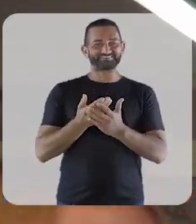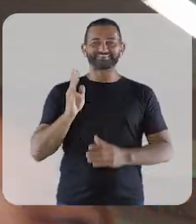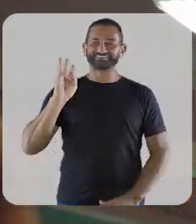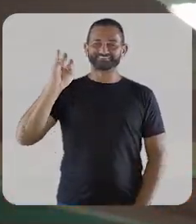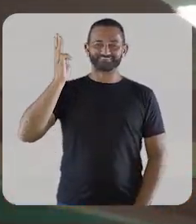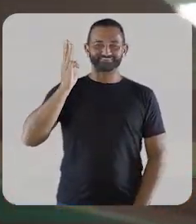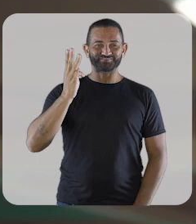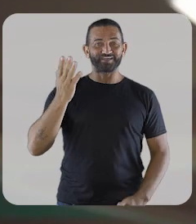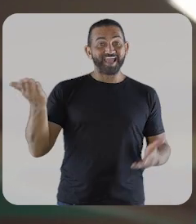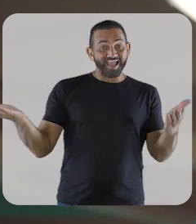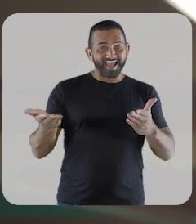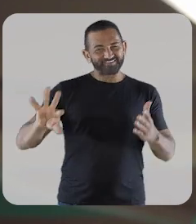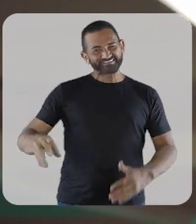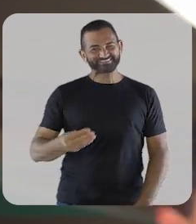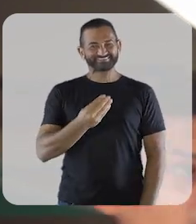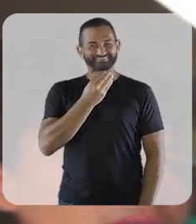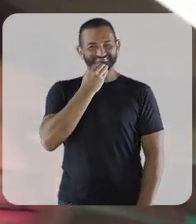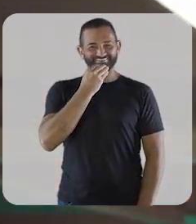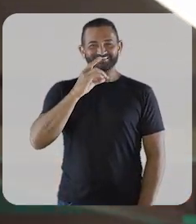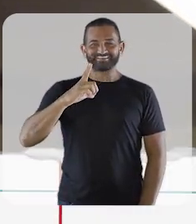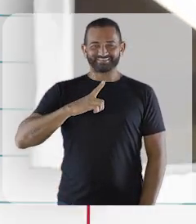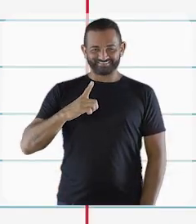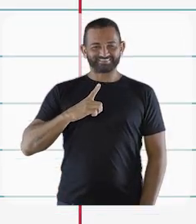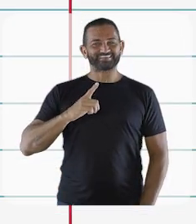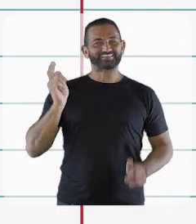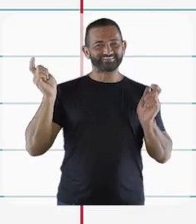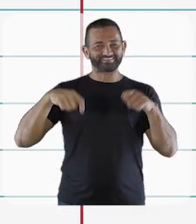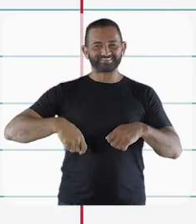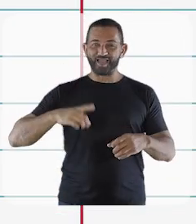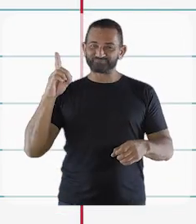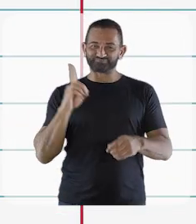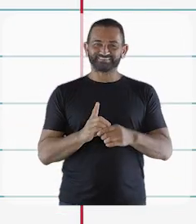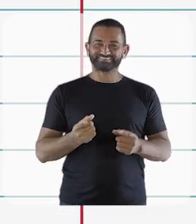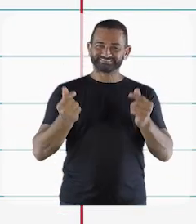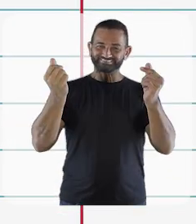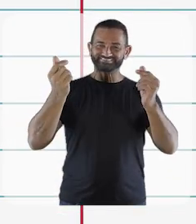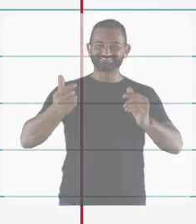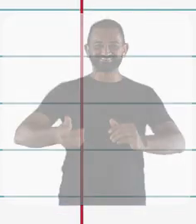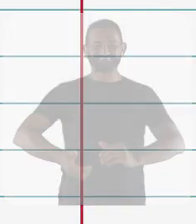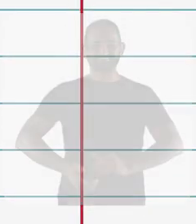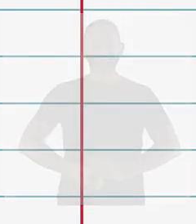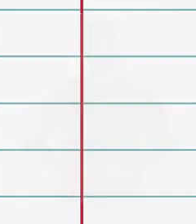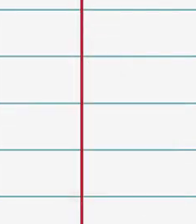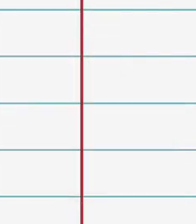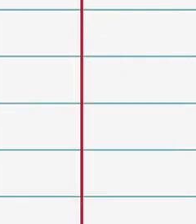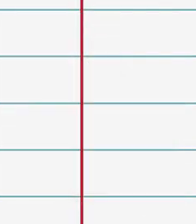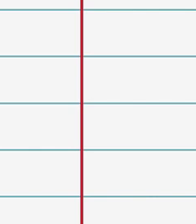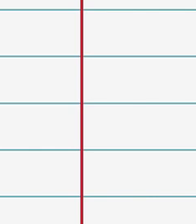Estudantes do Maranhão, chegou a sua vez de fazer um pé de meia.